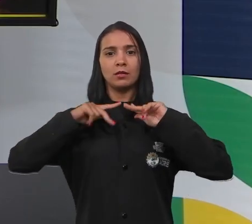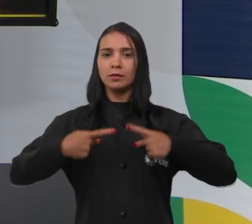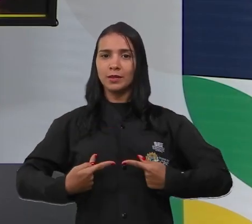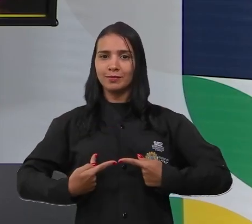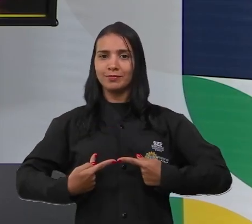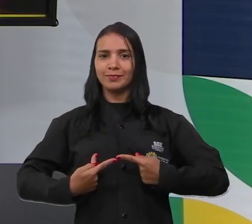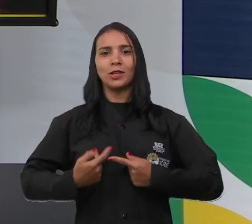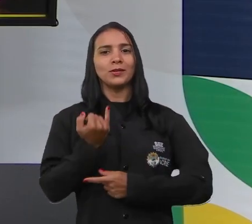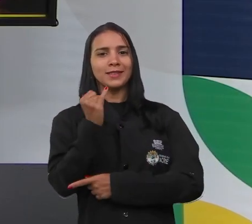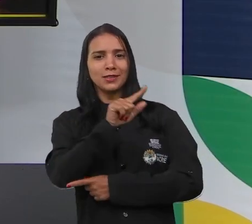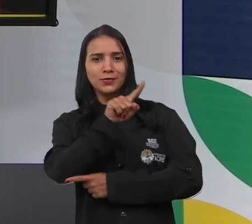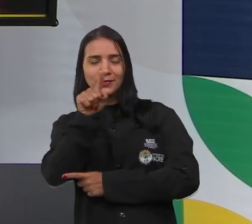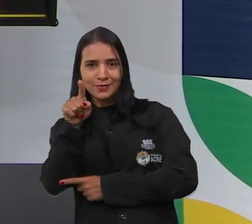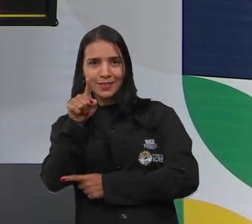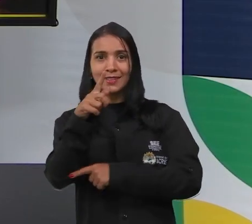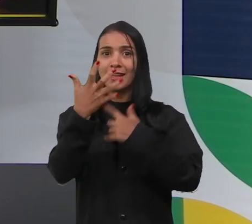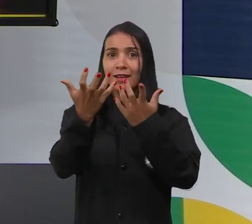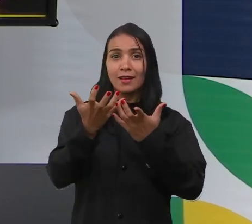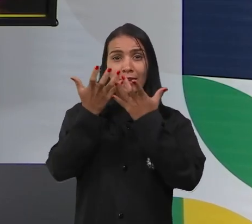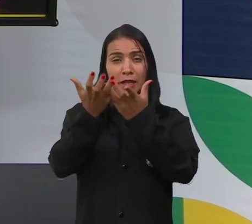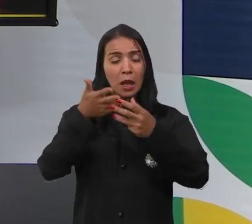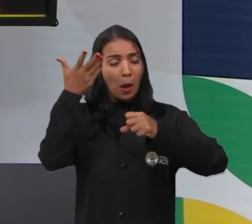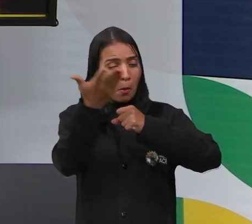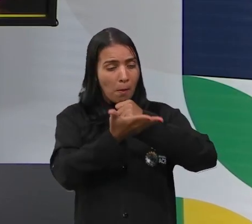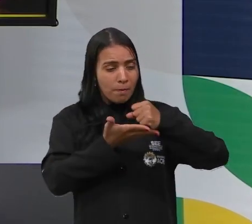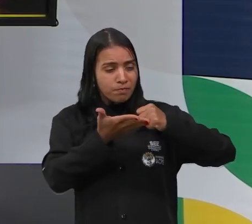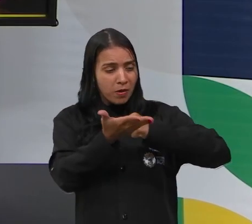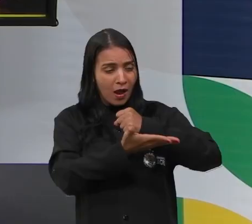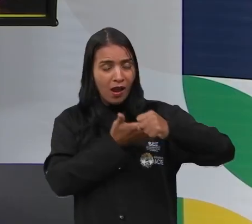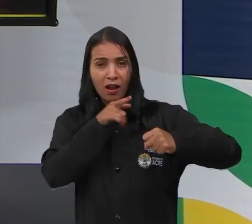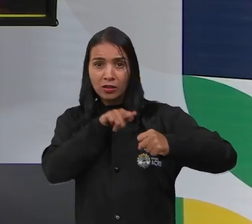ter minimamente o básico,